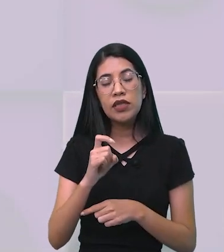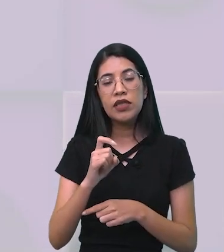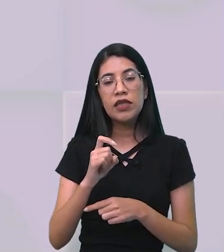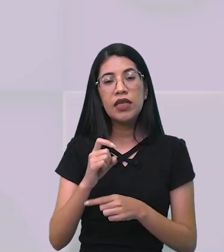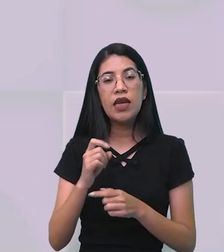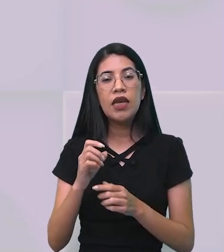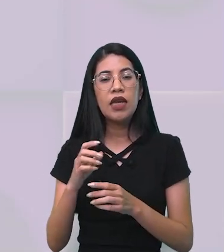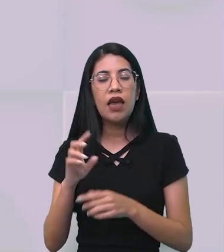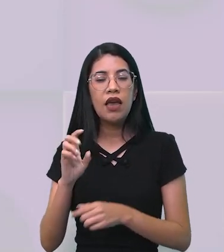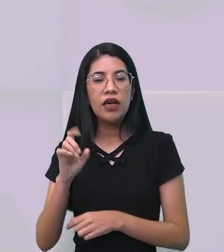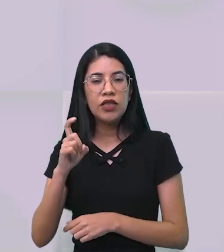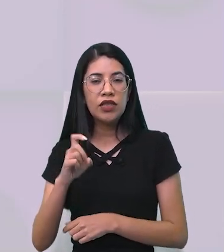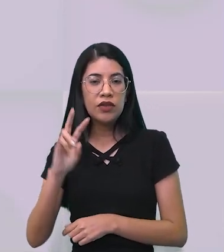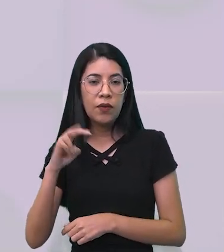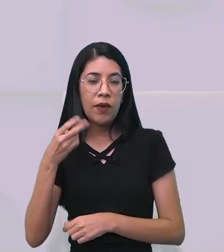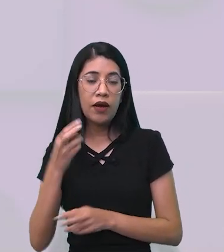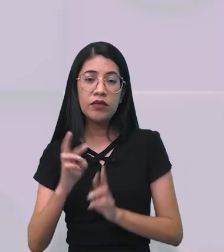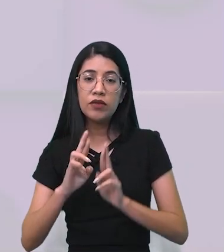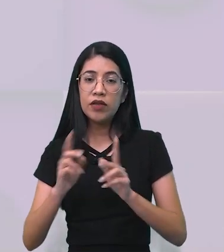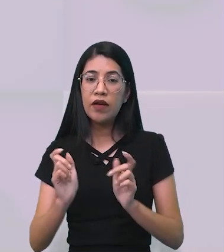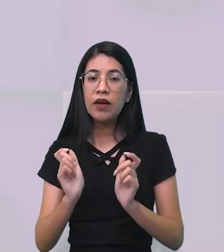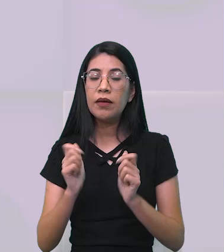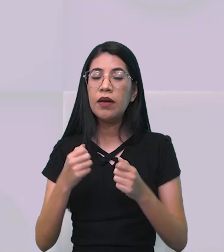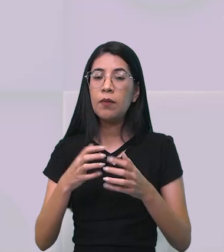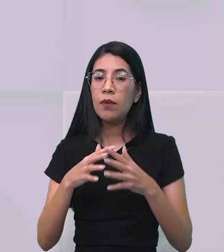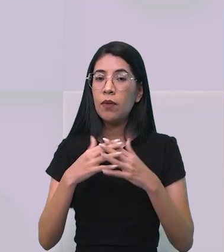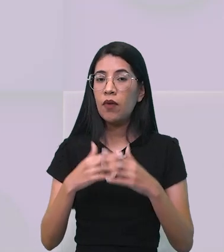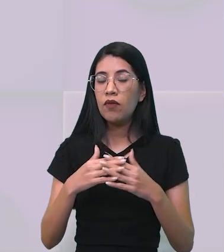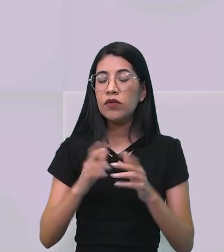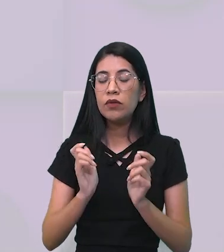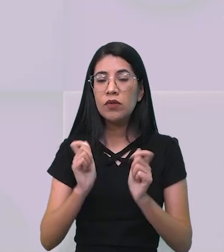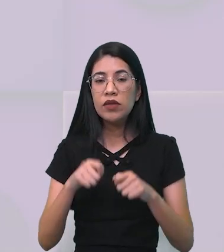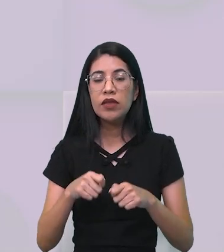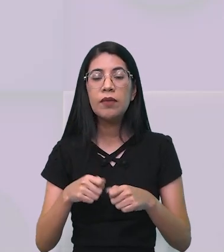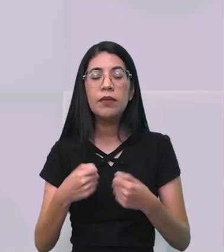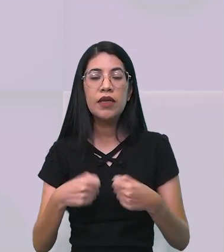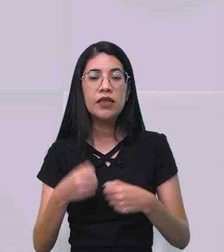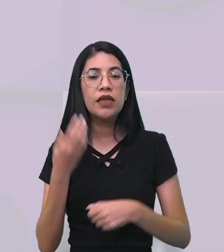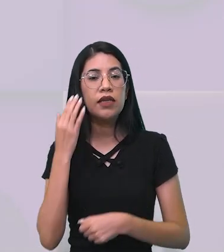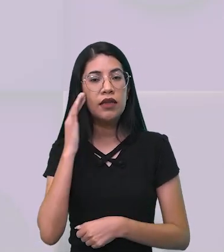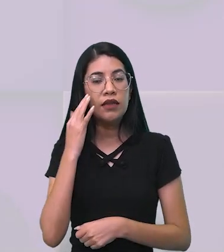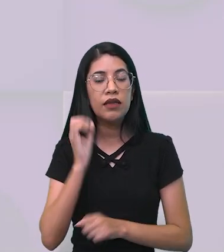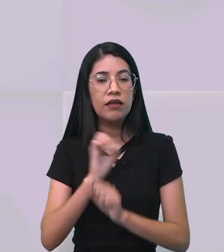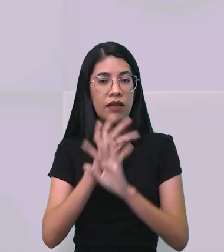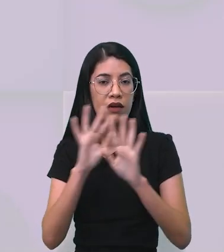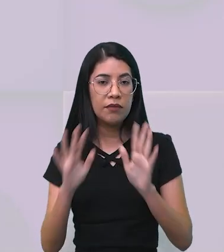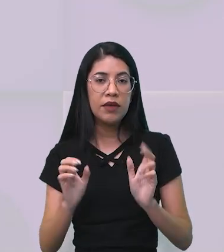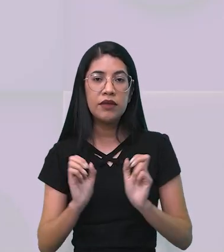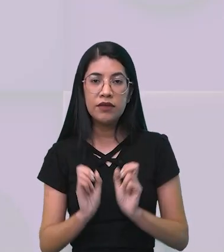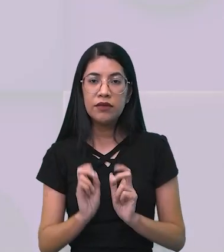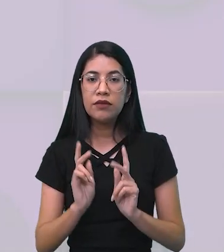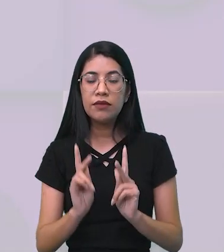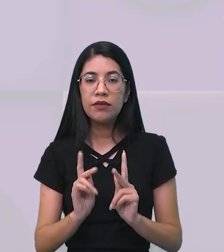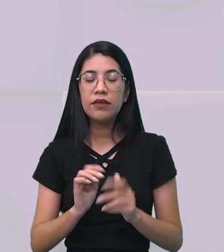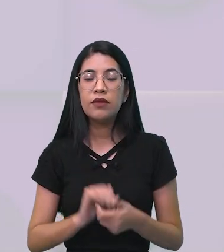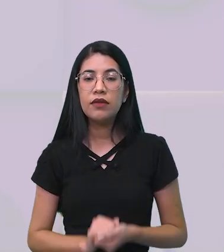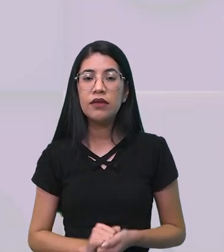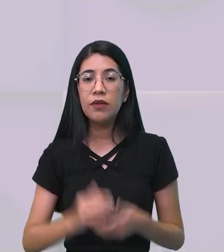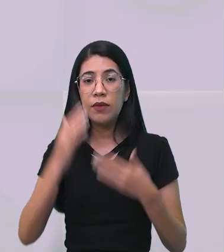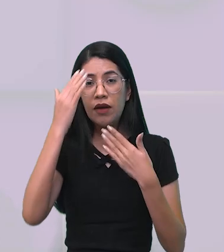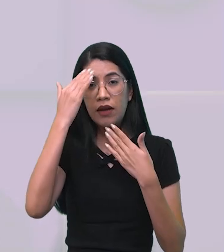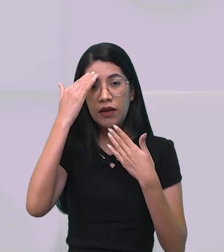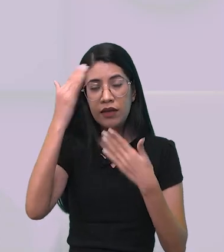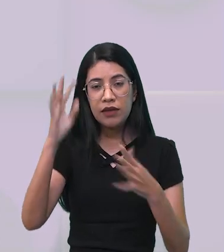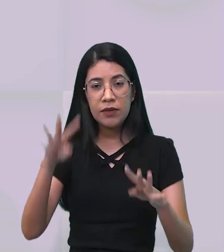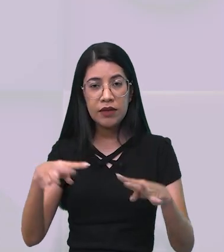confundir vocês. Por isso, então, que é importante que a gente se aproprie dessa linguagem correta, tá certo? Eu agradeço muito